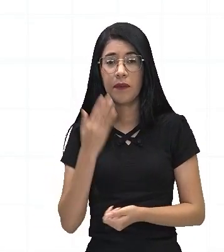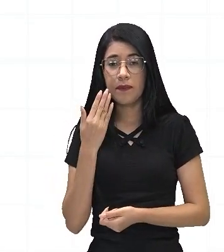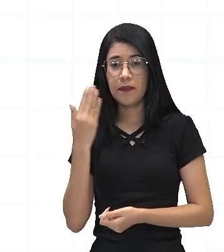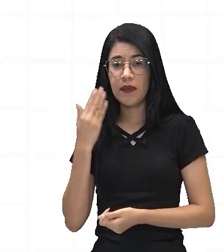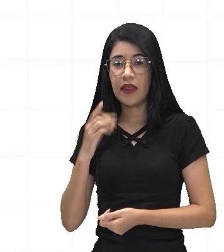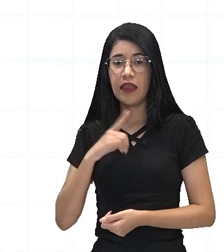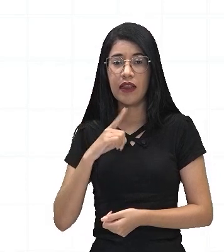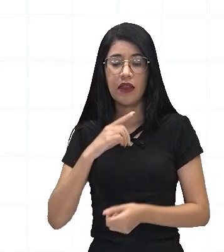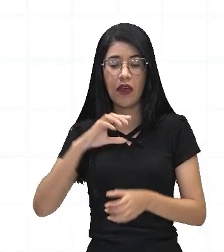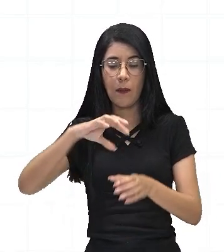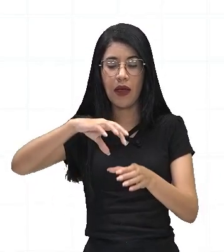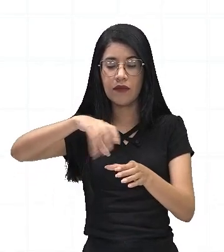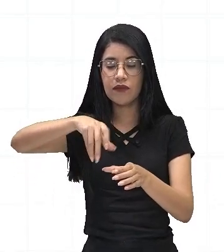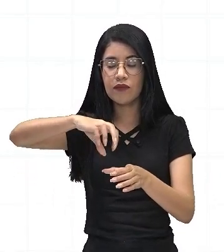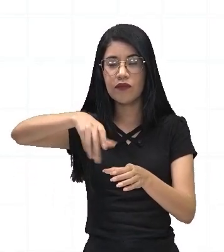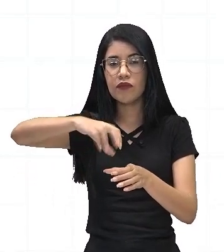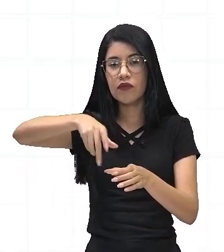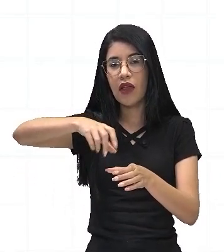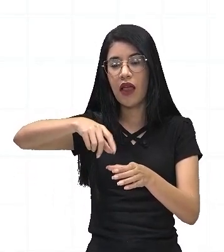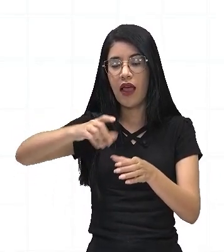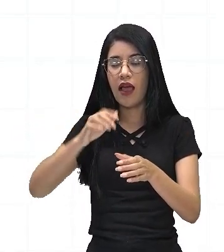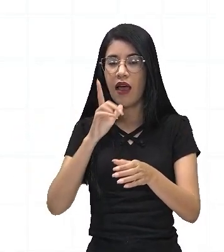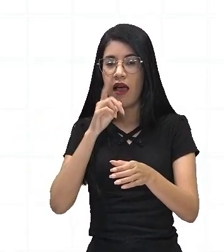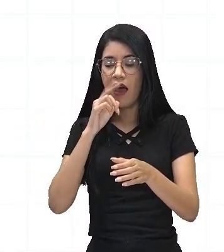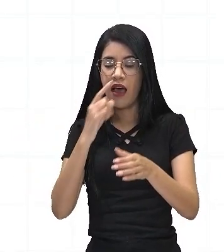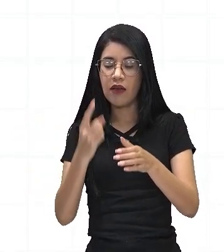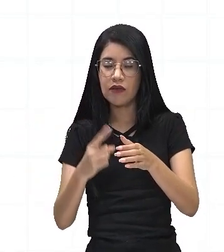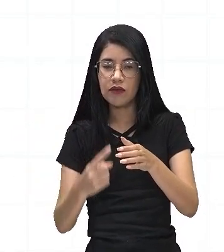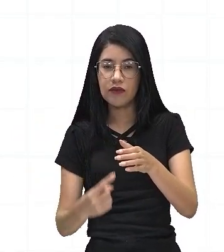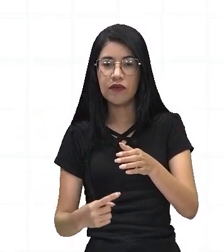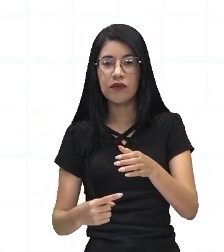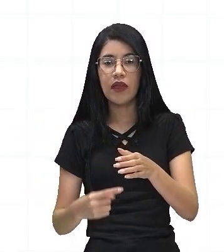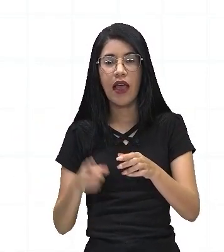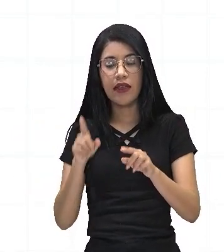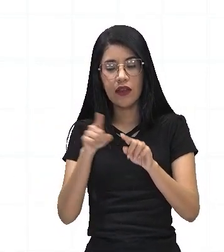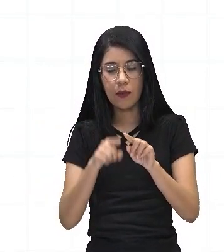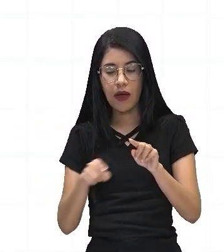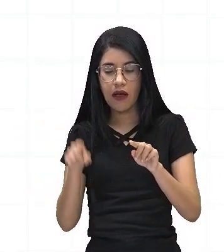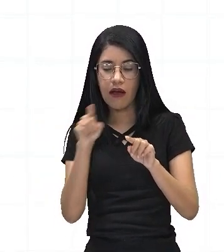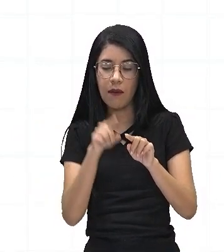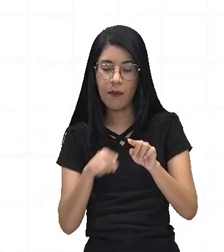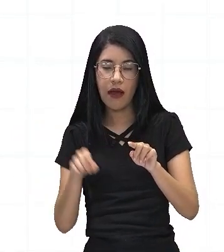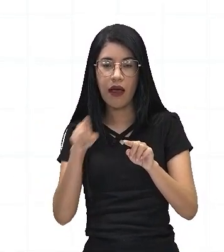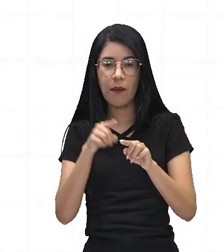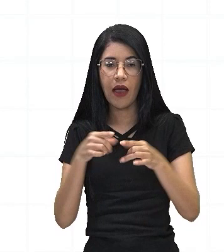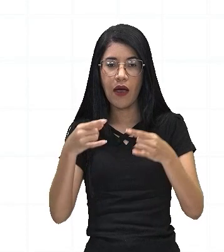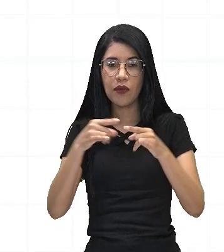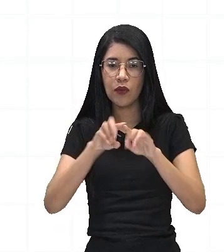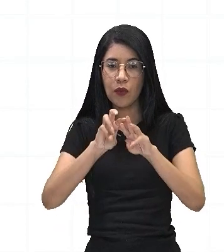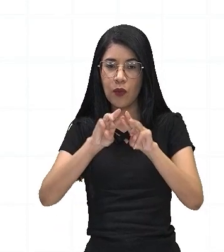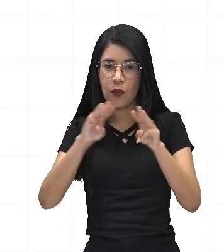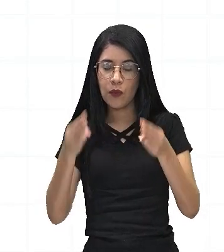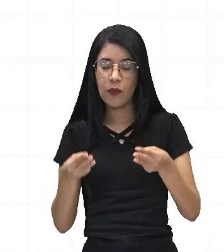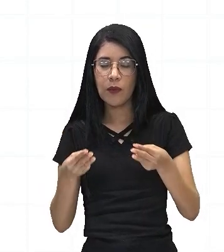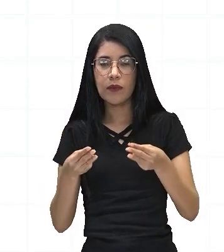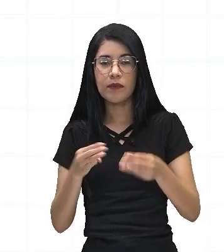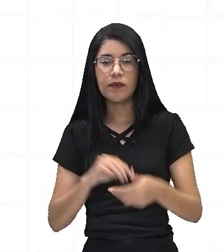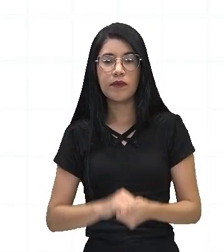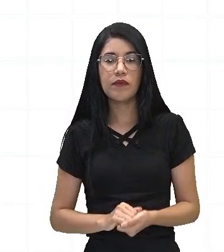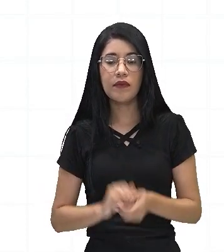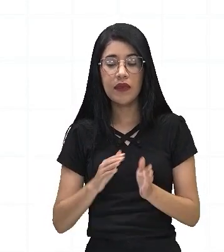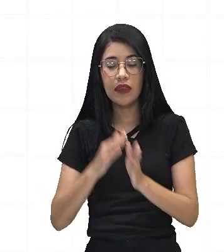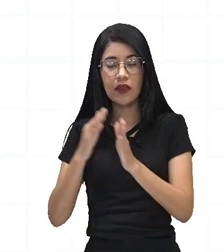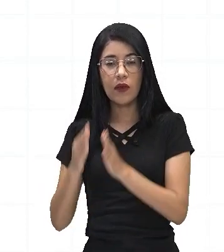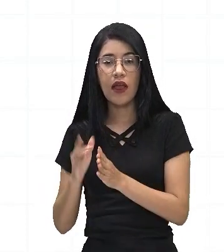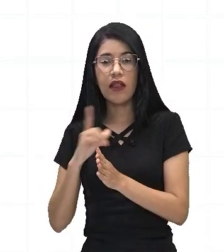fazer cair uma água, que vai bater aí numa roda que tem um ímã preso a ela. Do lado desse ímã, nós temos aí